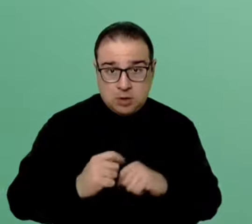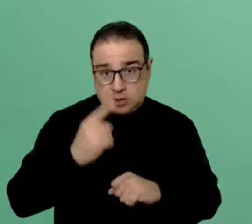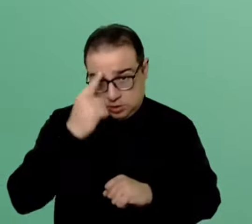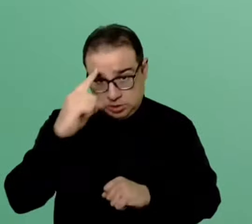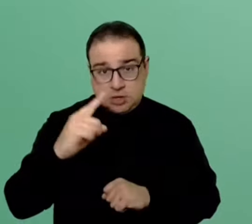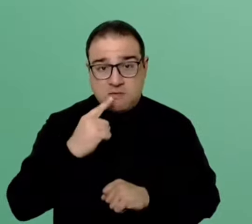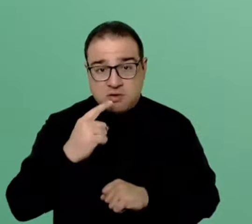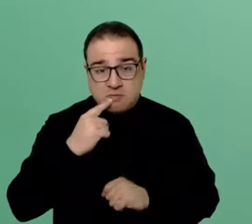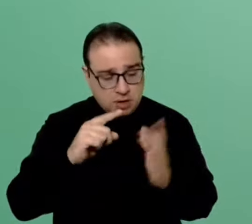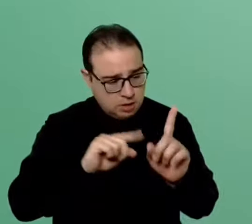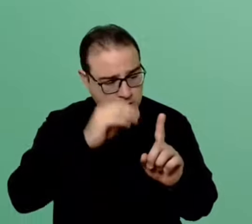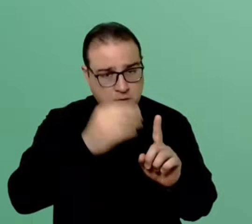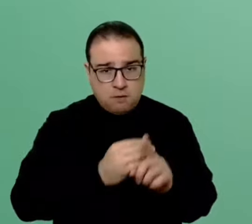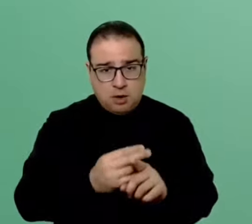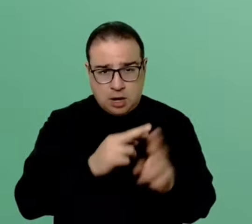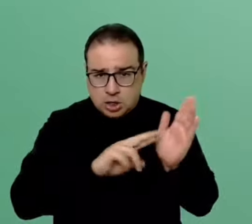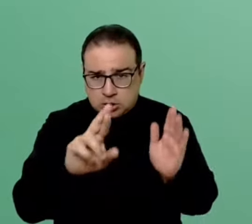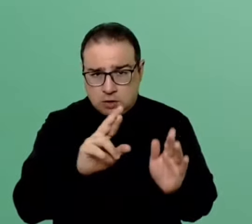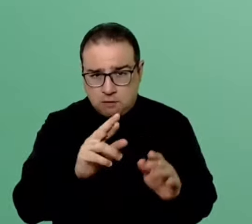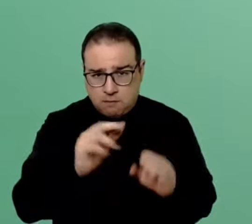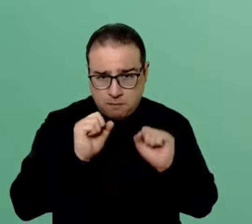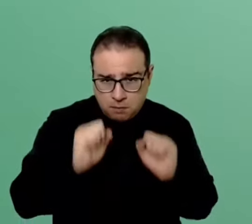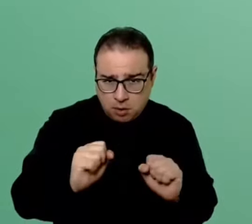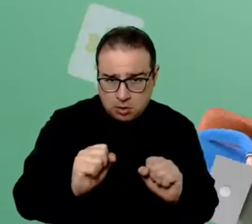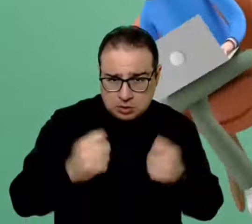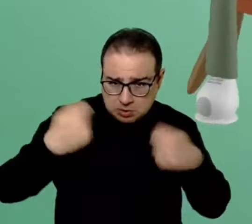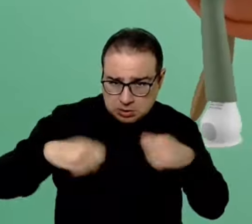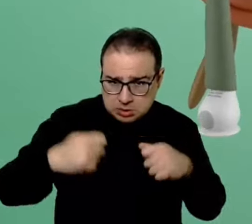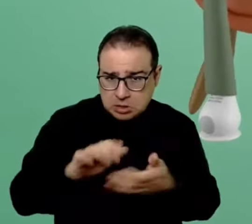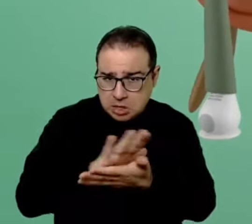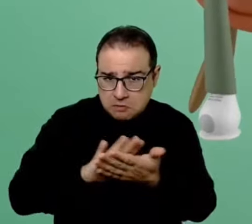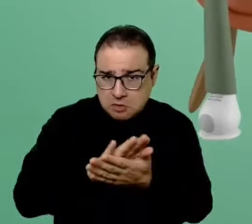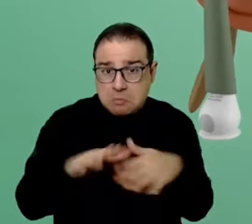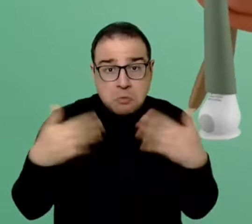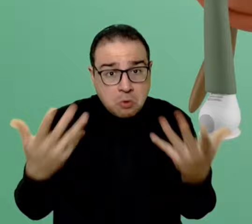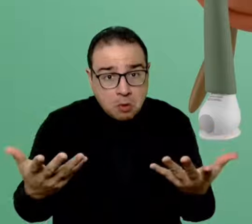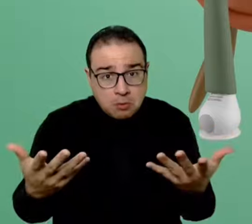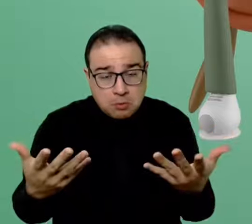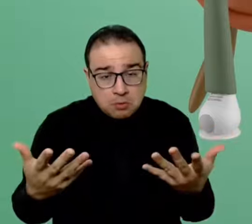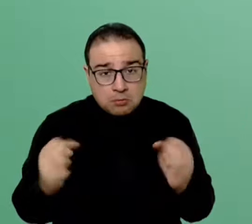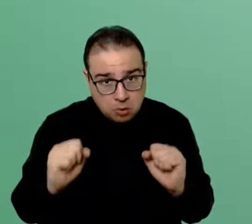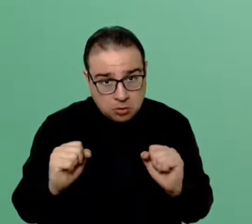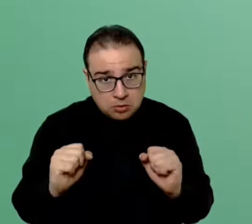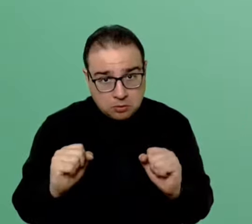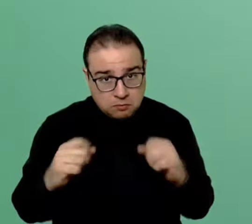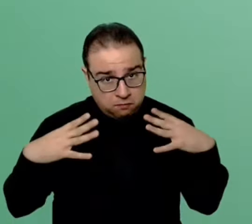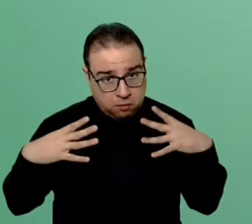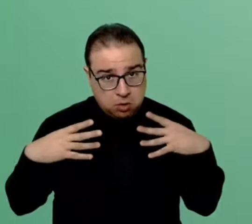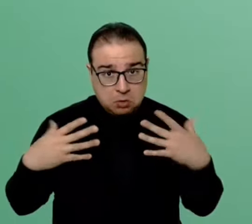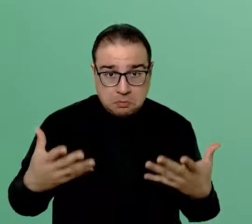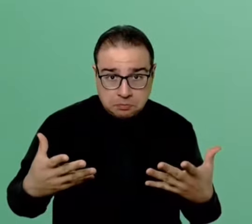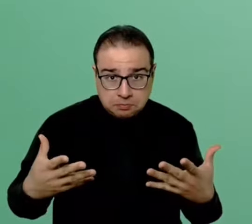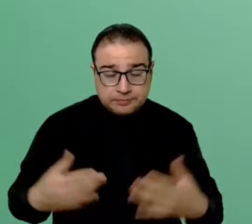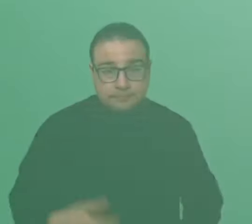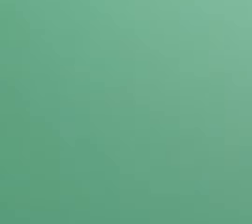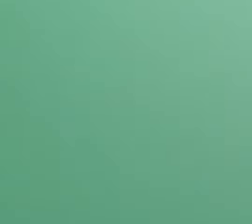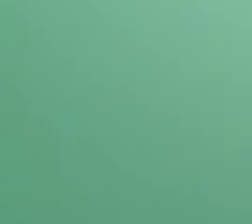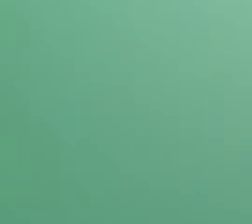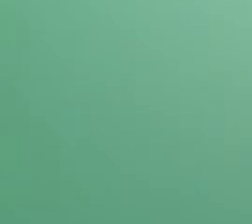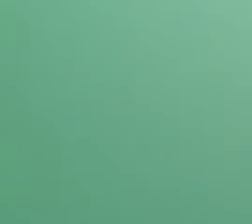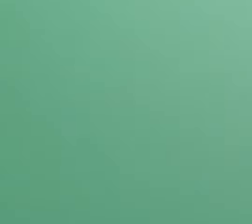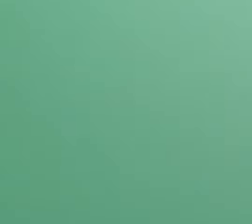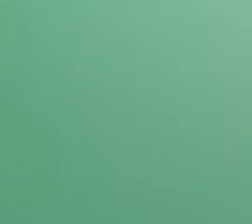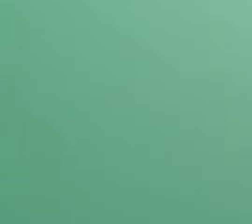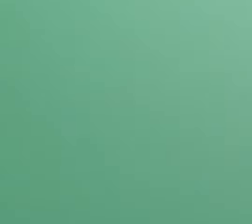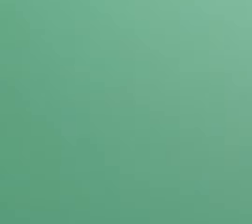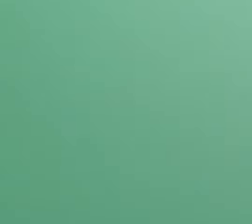Ter direito à folga em data religiosa, pode, deve ou nada a ver? Fundo verde. Foto de José Anchieta. Ele é branco,